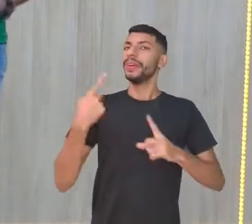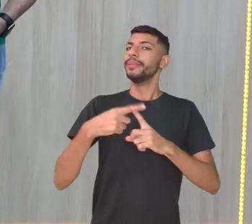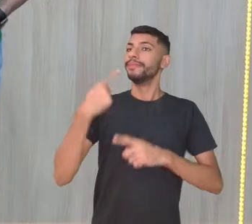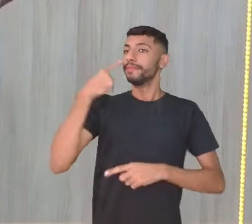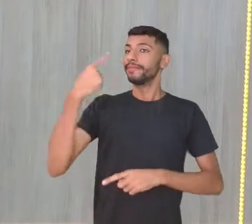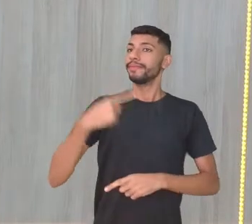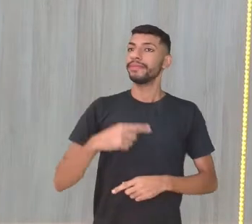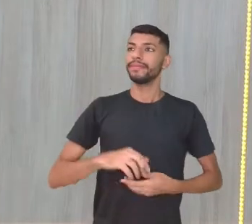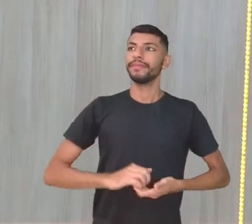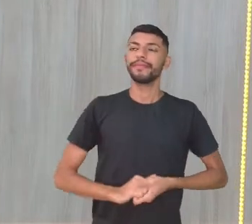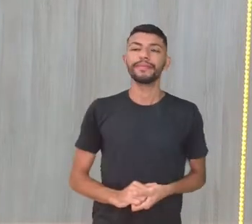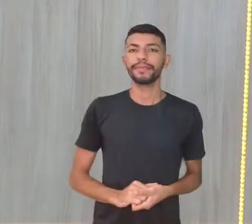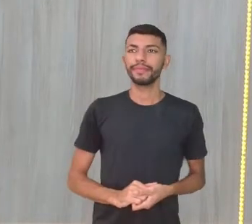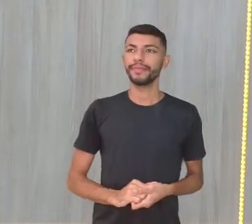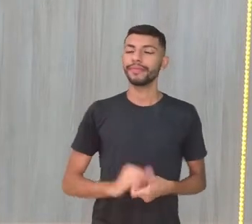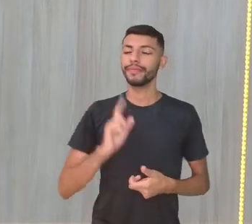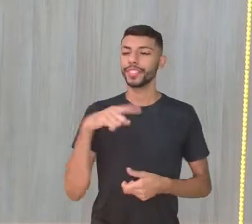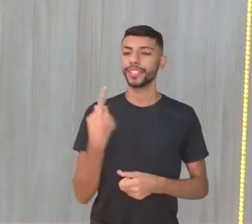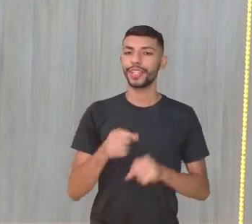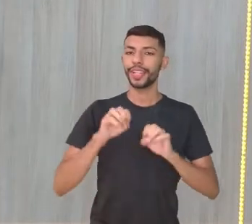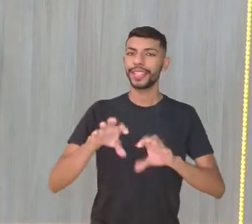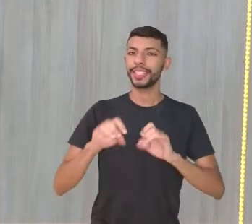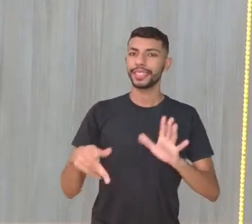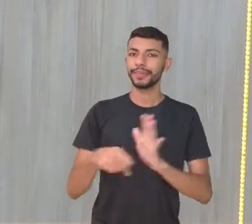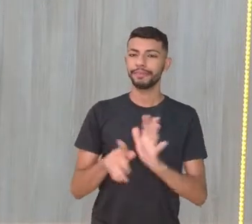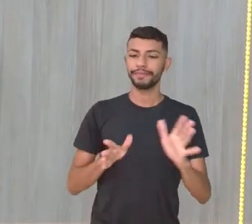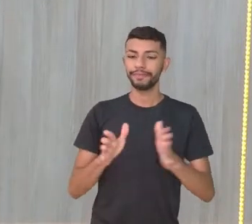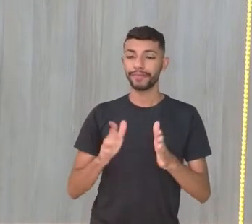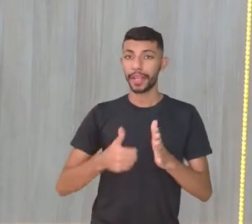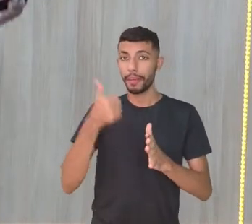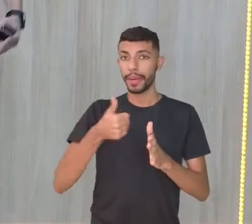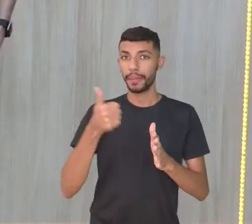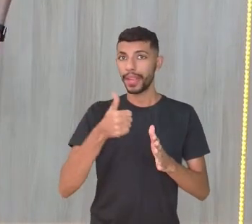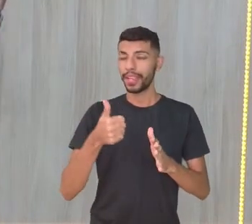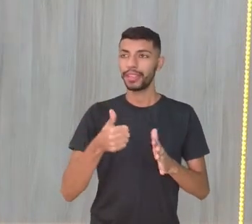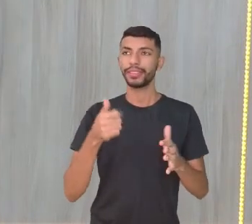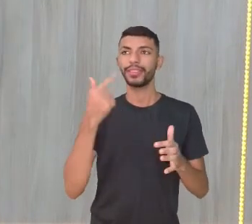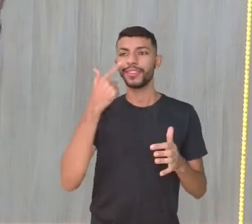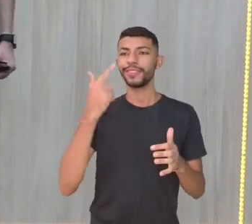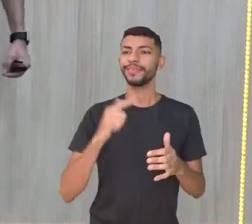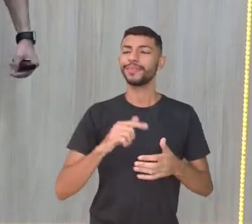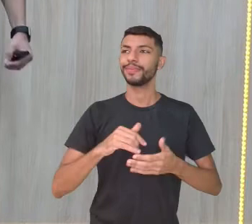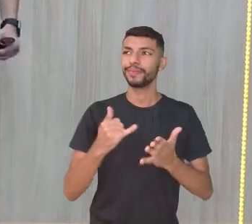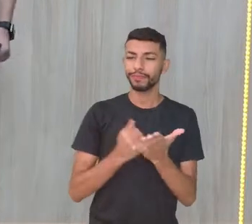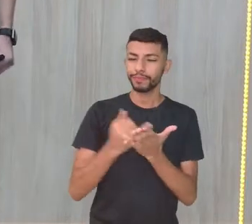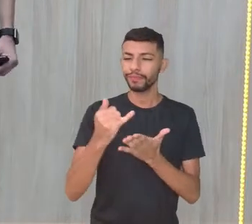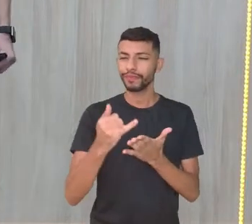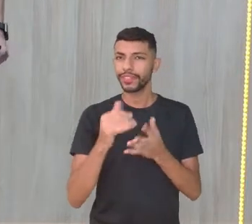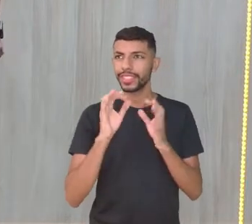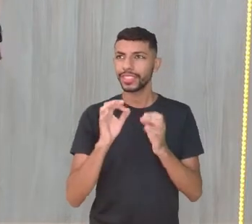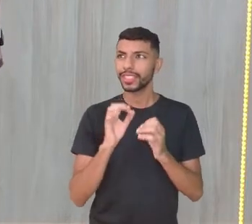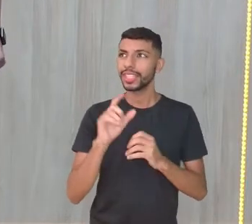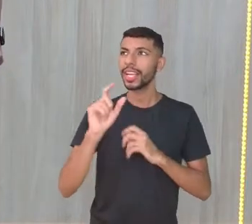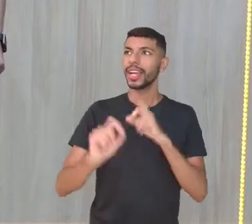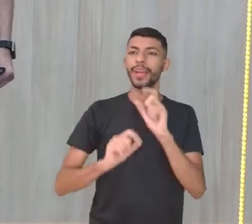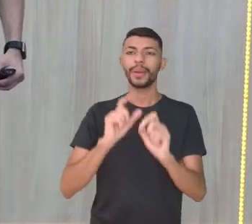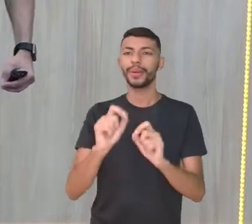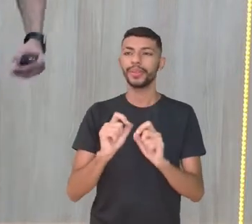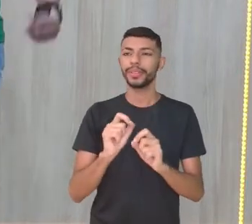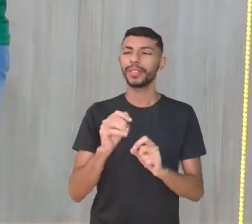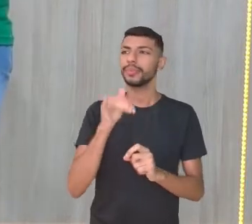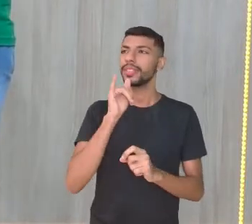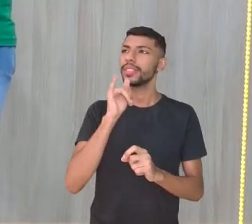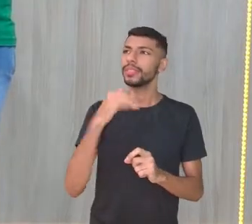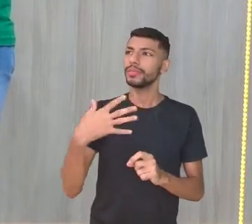quando a gente ensina essa parte aí pela primeira vez, né, eu acho que a primeira vez é como